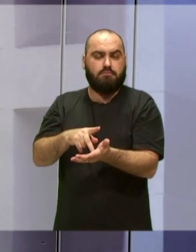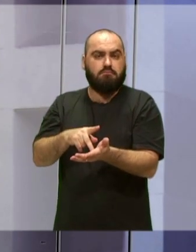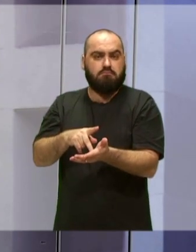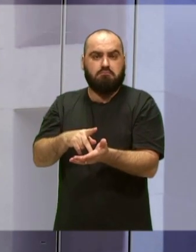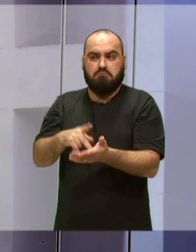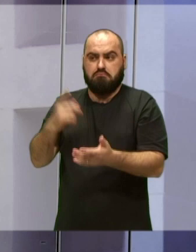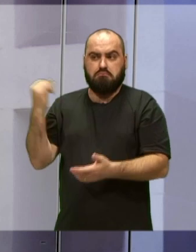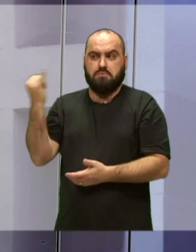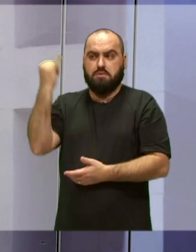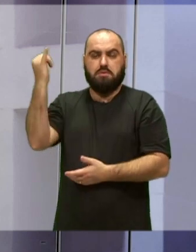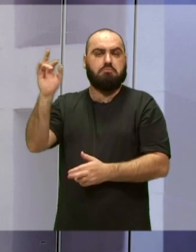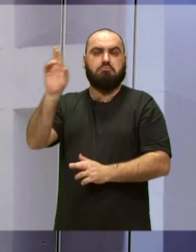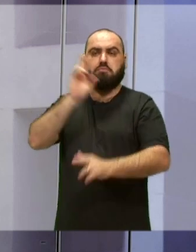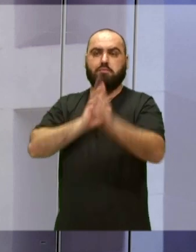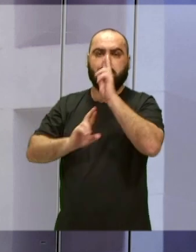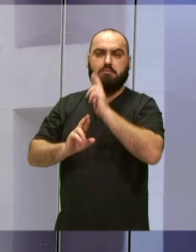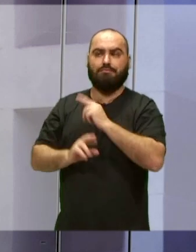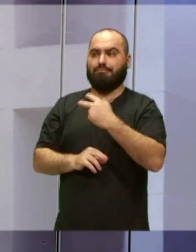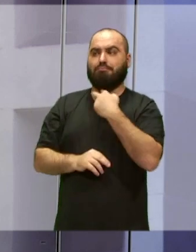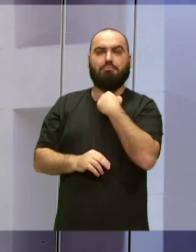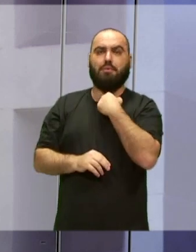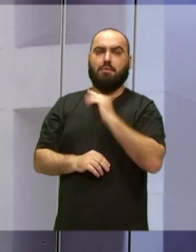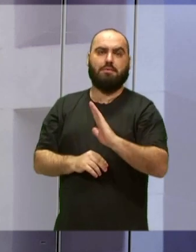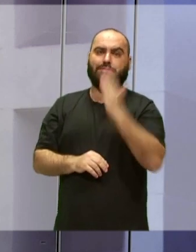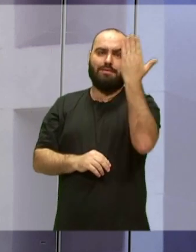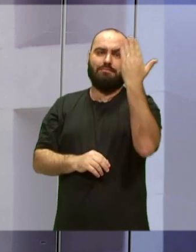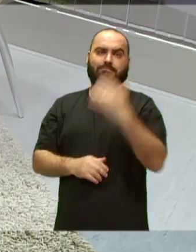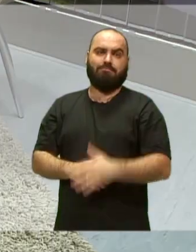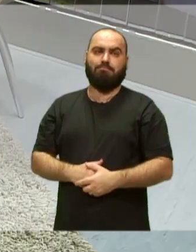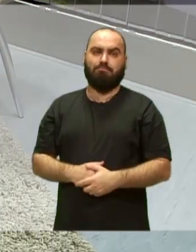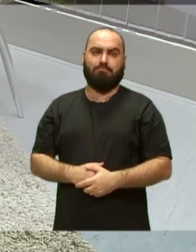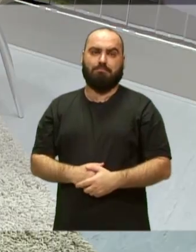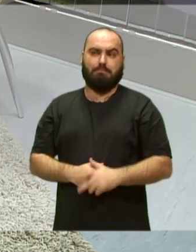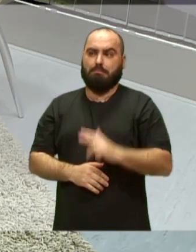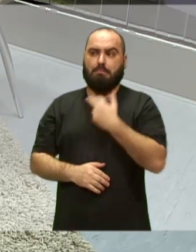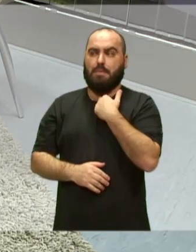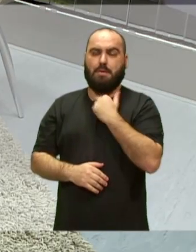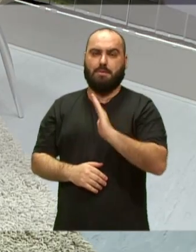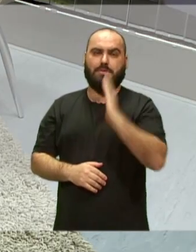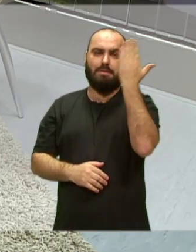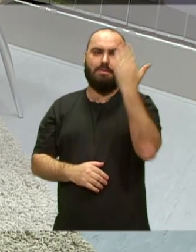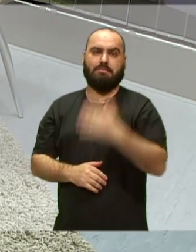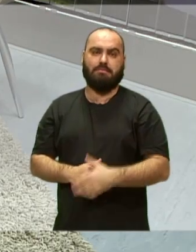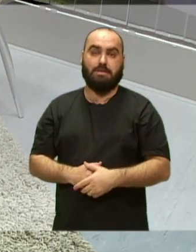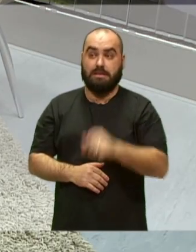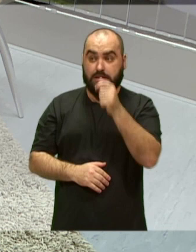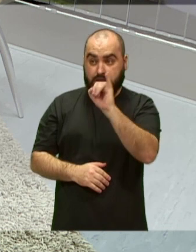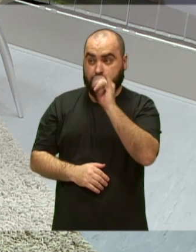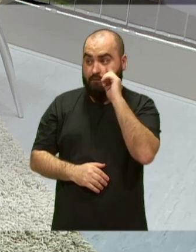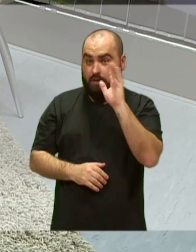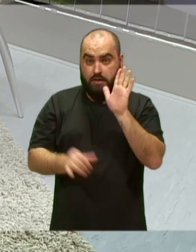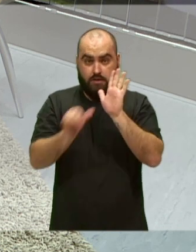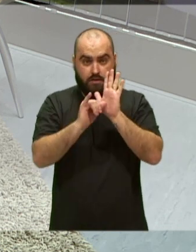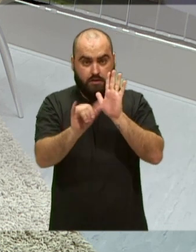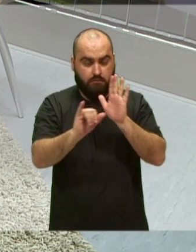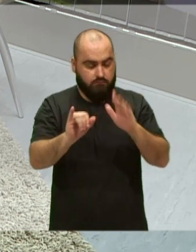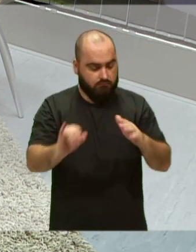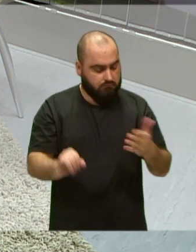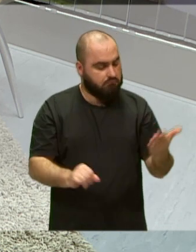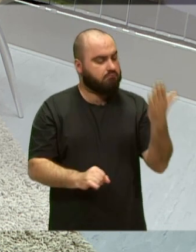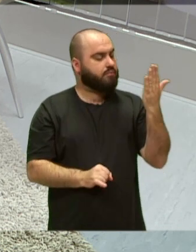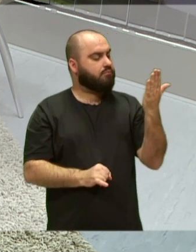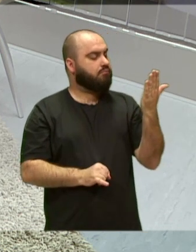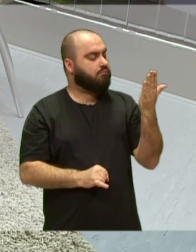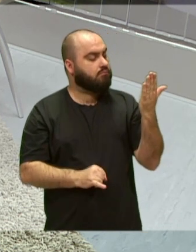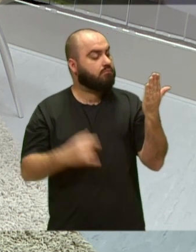cirúrgico Isso não pode acontecer Maurício não existe a possibilidade de tu chegar pegar um edital na mão botar debaixo do braço e ir